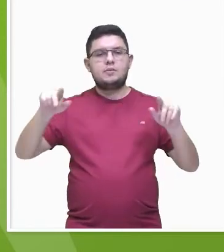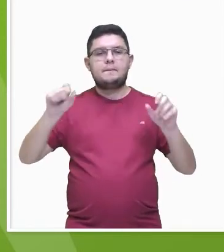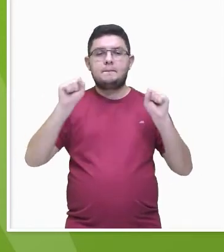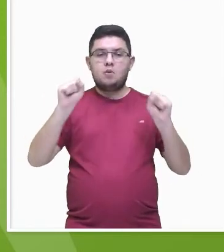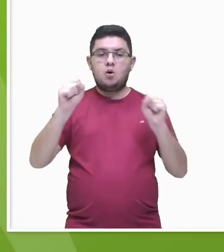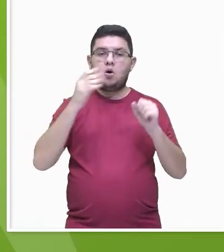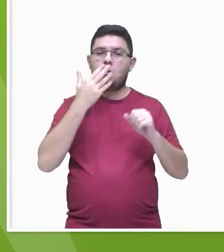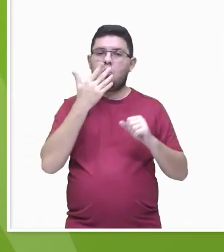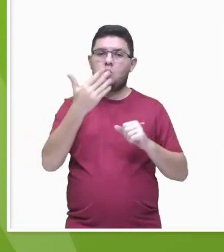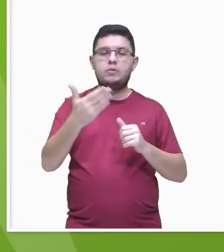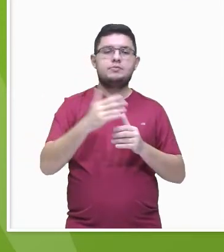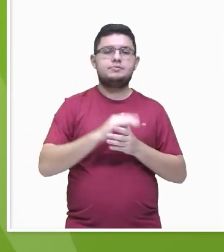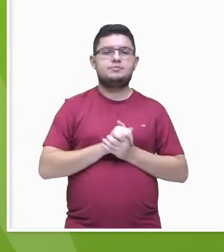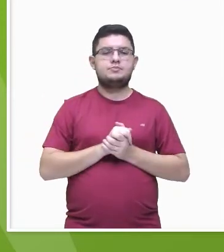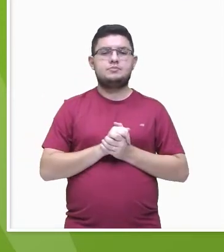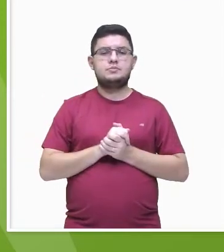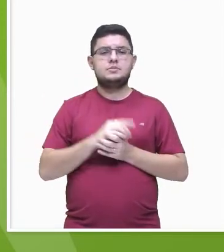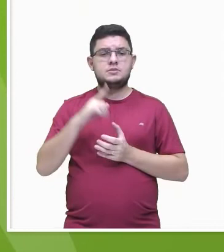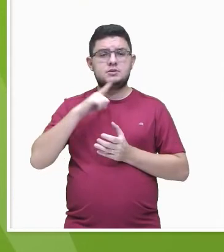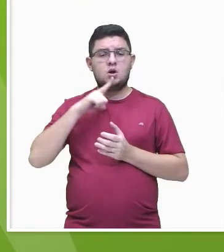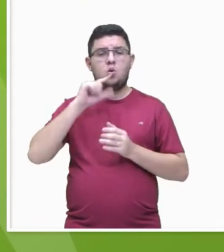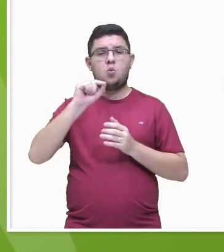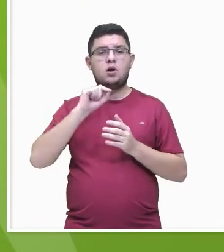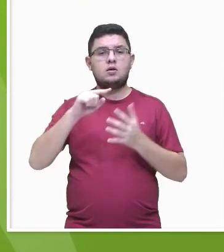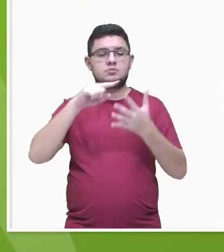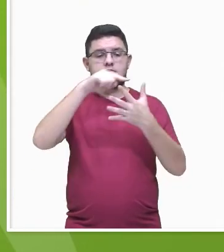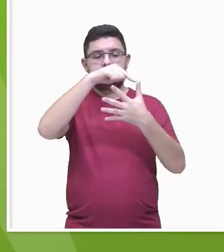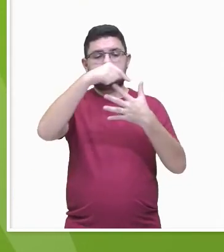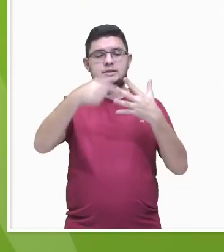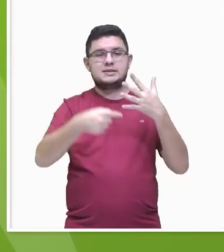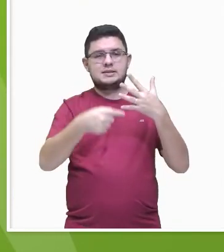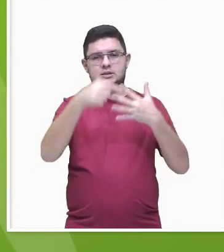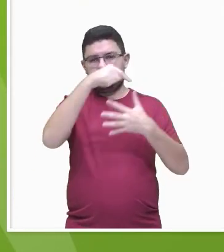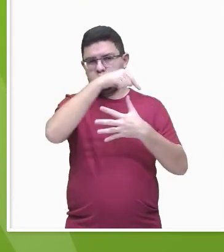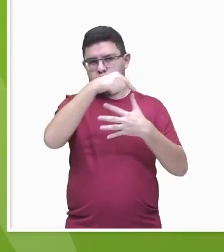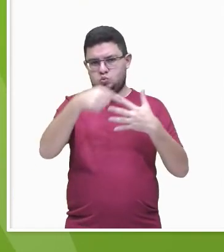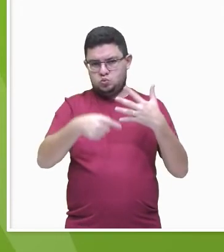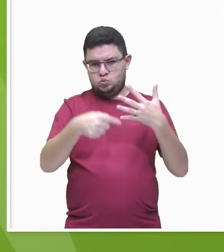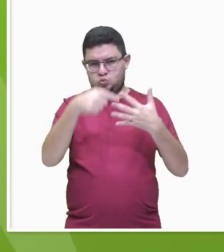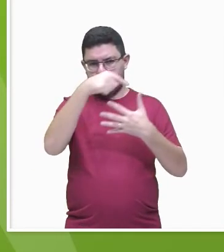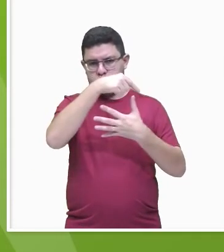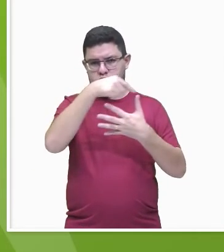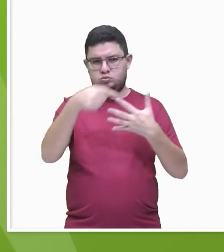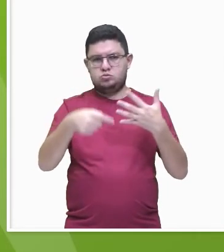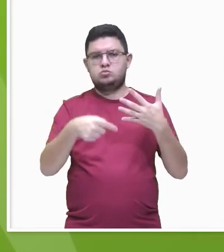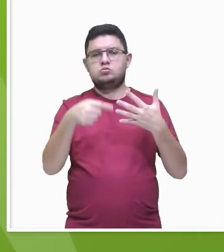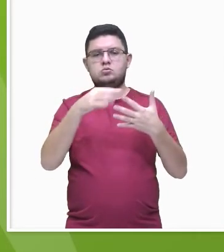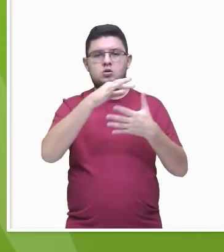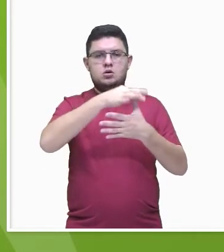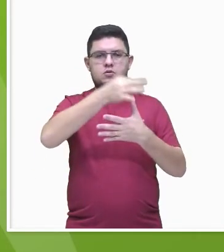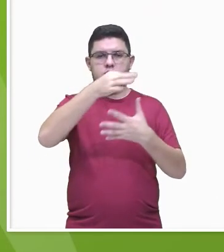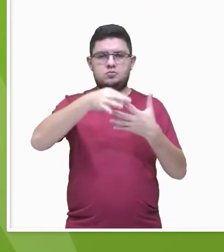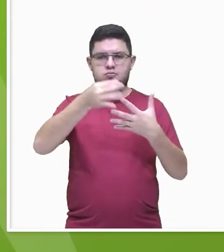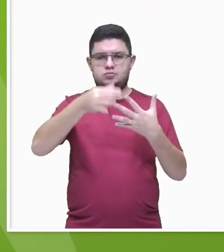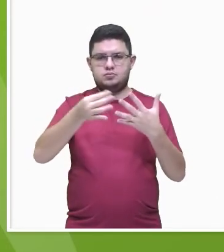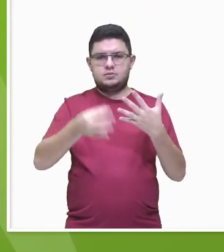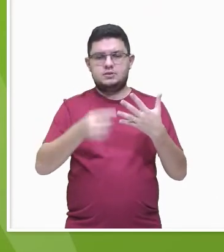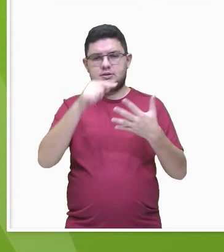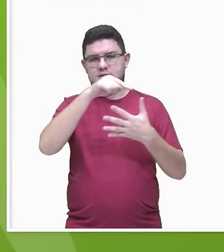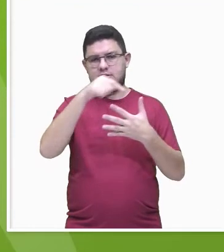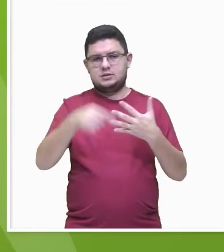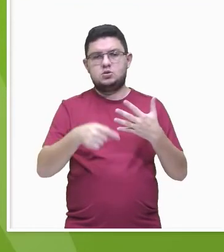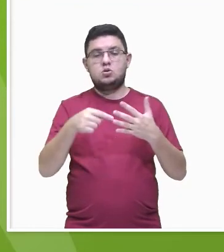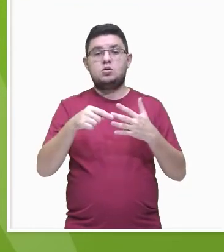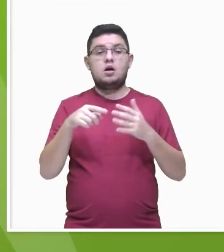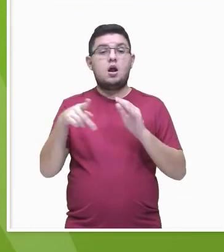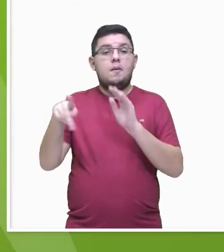mar. Elas possuem 5 braços, né? Por isso que elas são chamadas de estrela do mar, né? E elas pertencem ao grupo